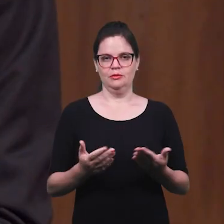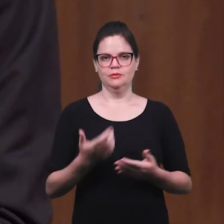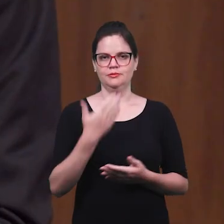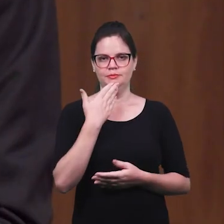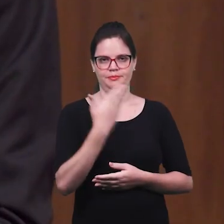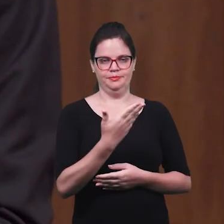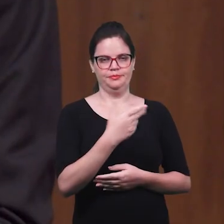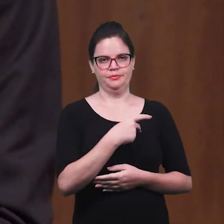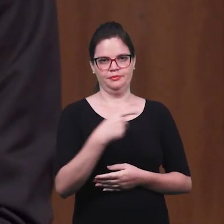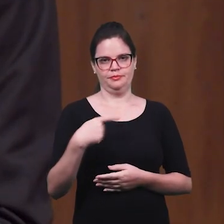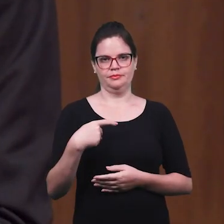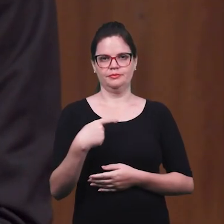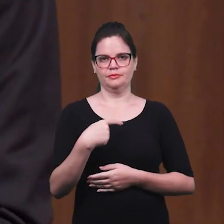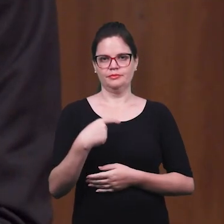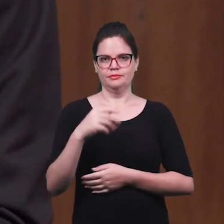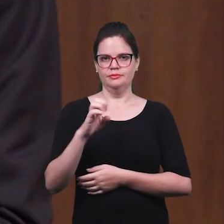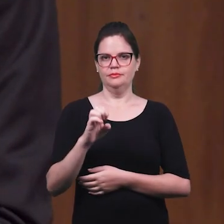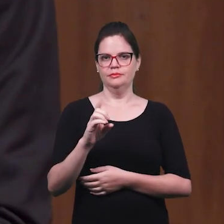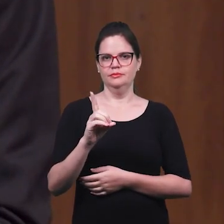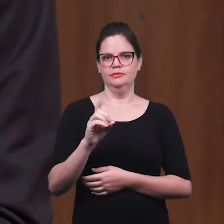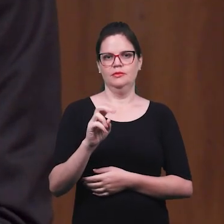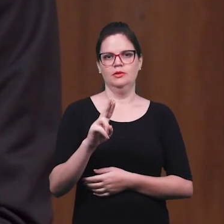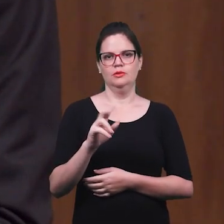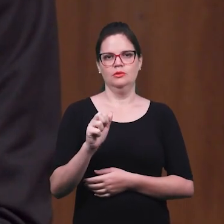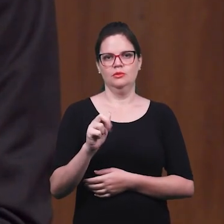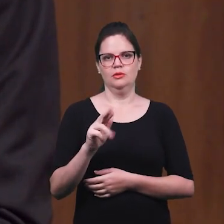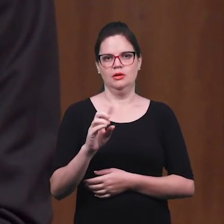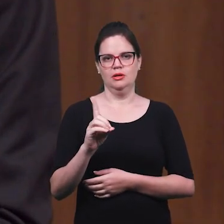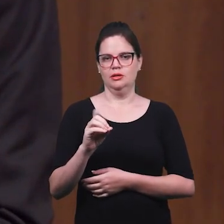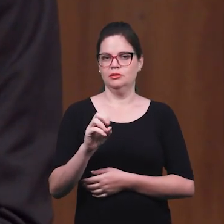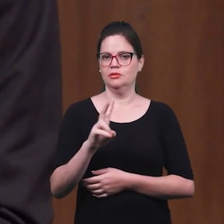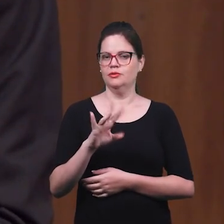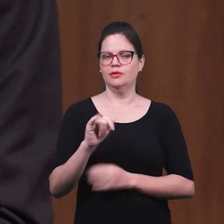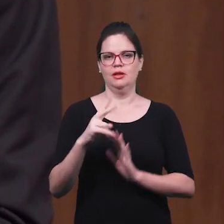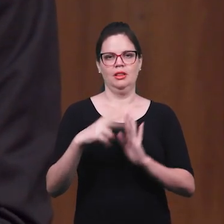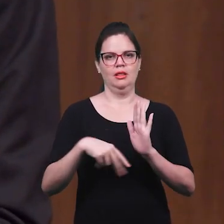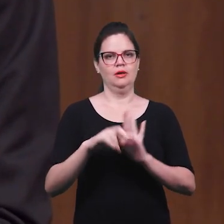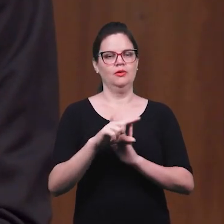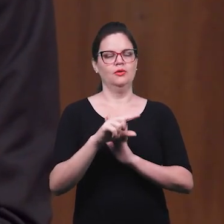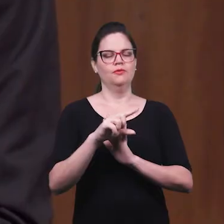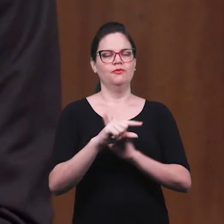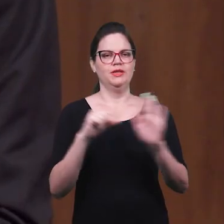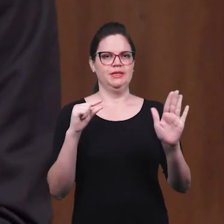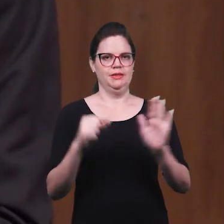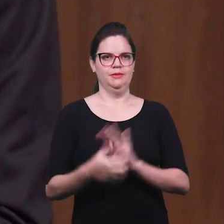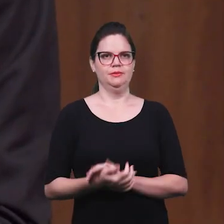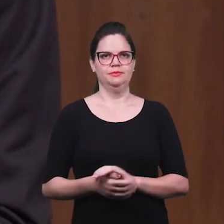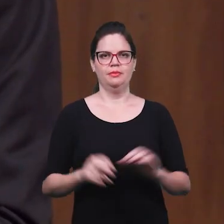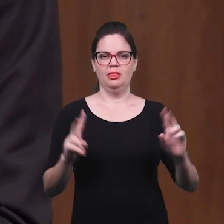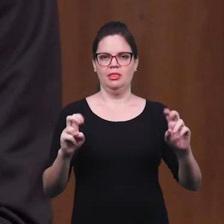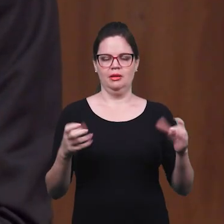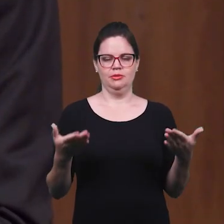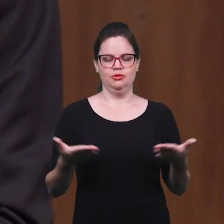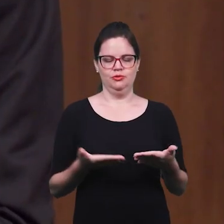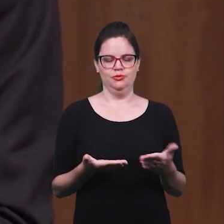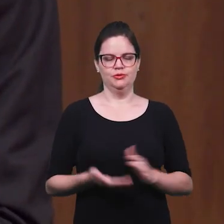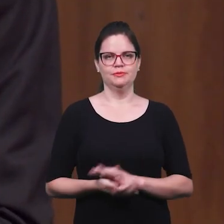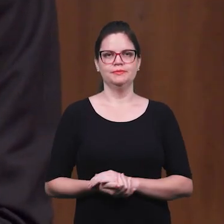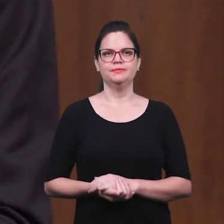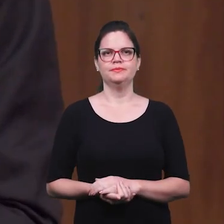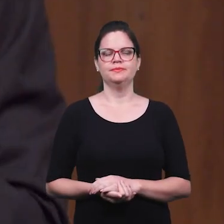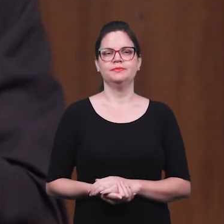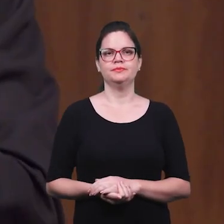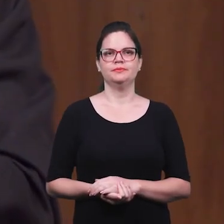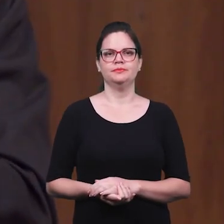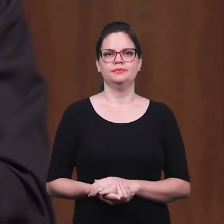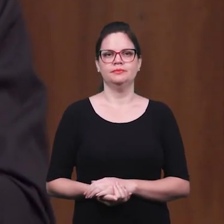solicitar que o pastor Eduardo possa ler o versículo que é tema do nosso programa hoje e